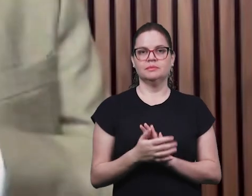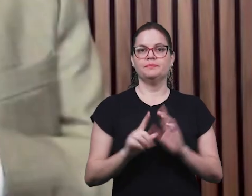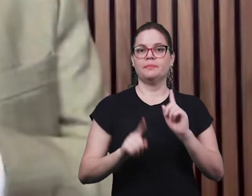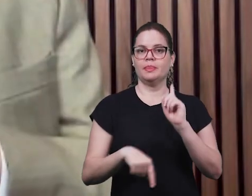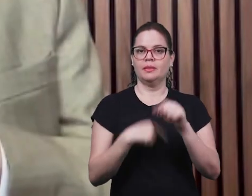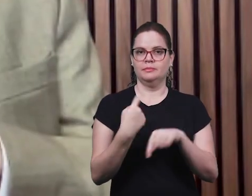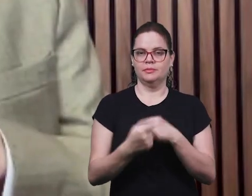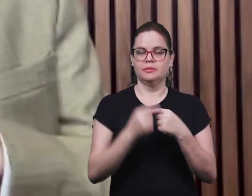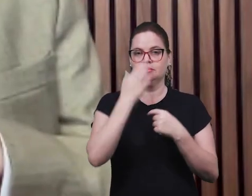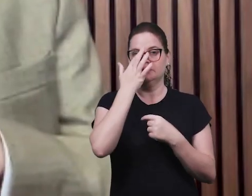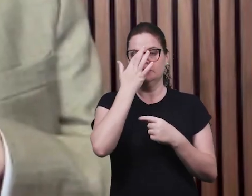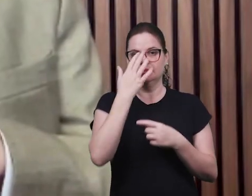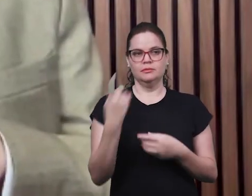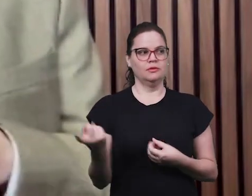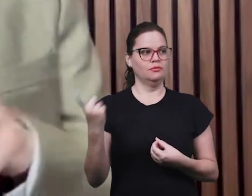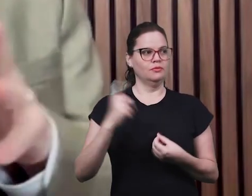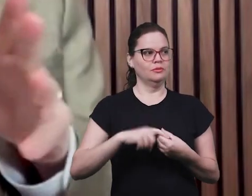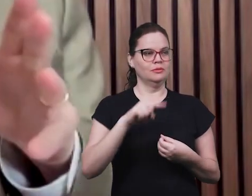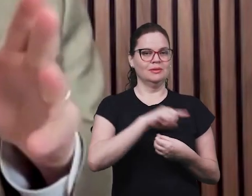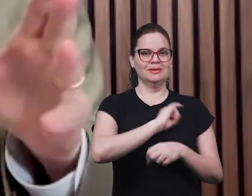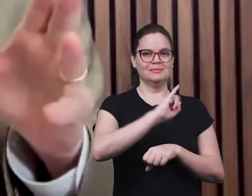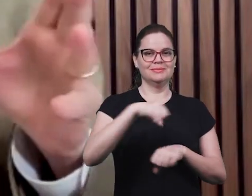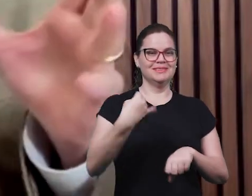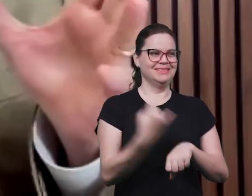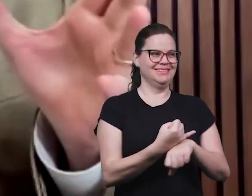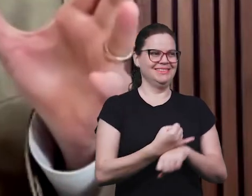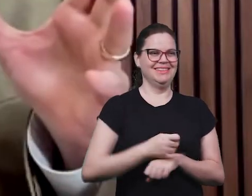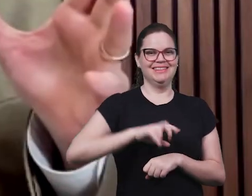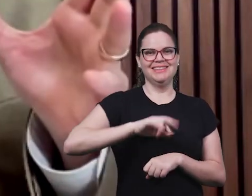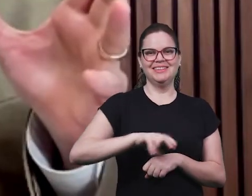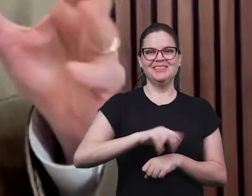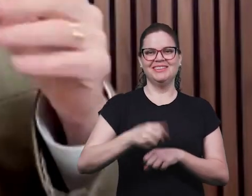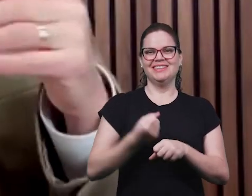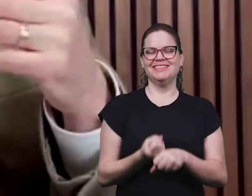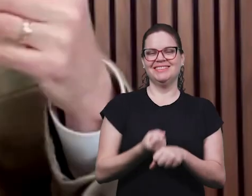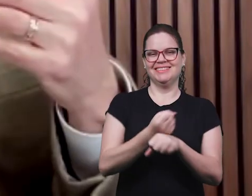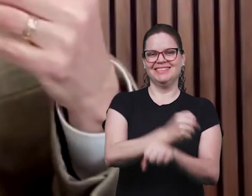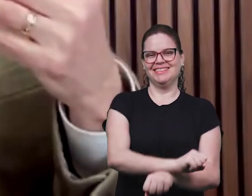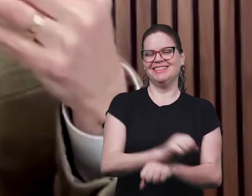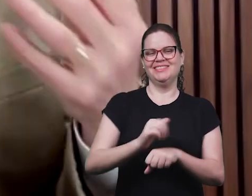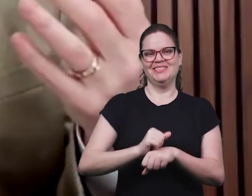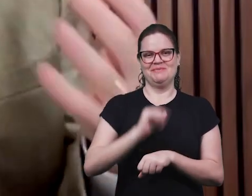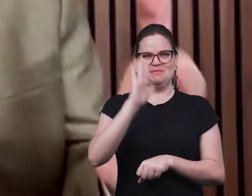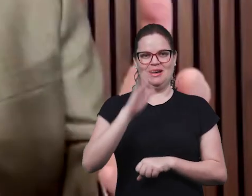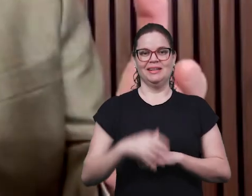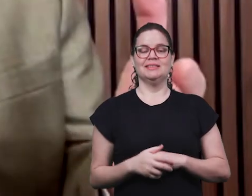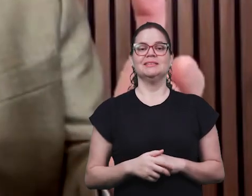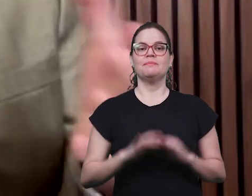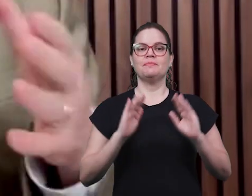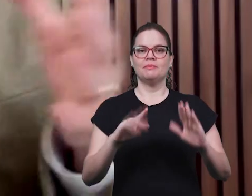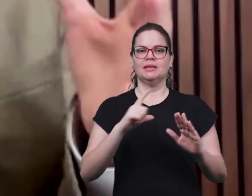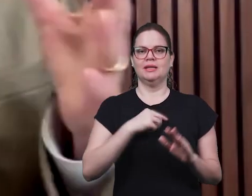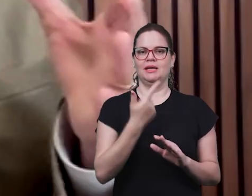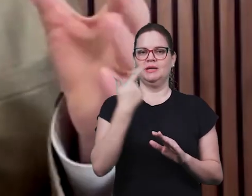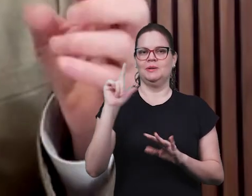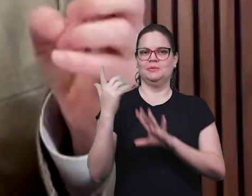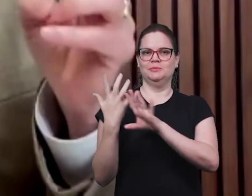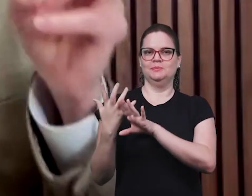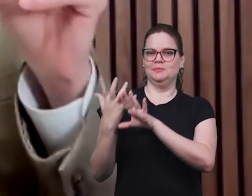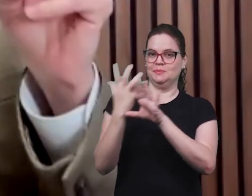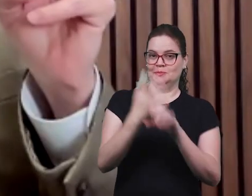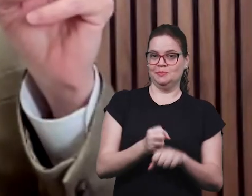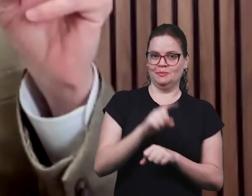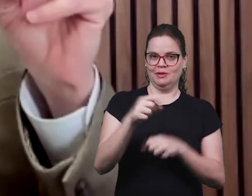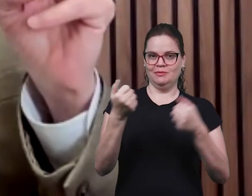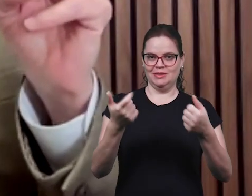falar ao decorrer do estudo, eles não eram mais escravos. Existe uma outra contagem, mas aí você vai